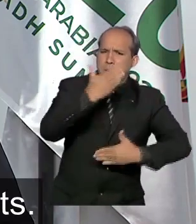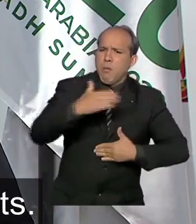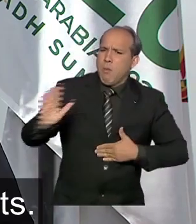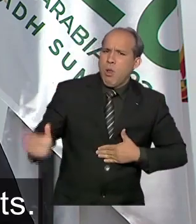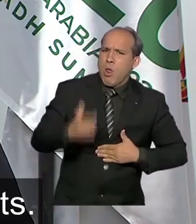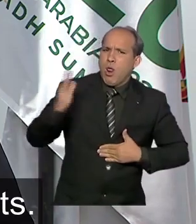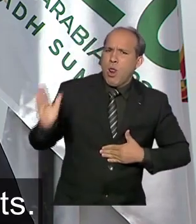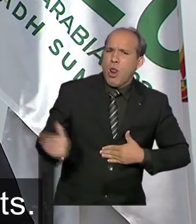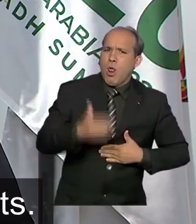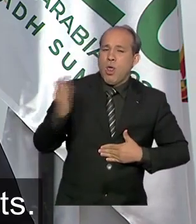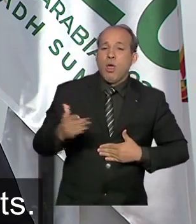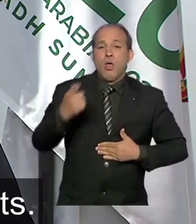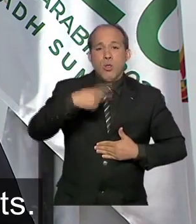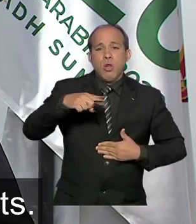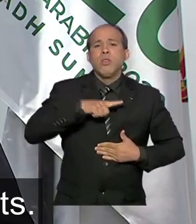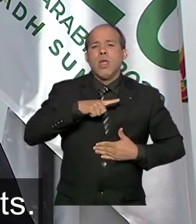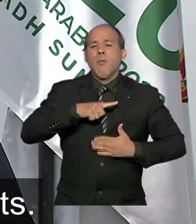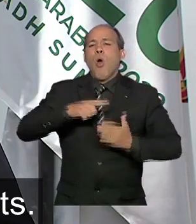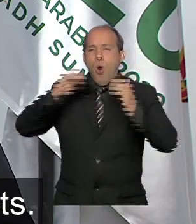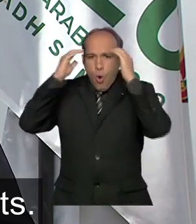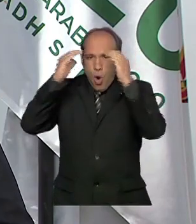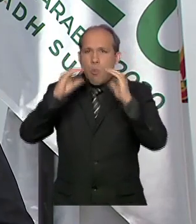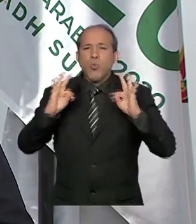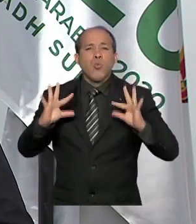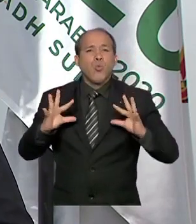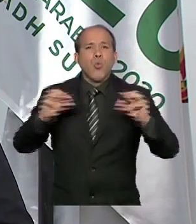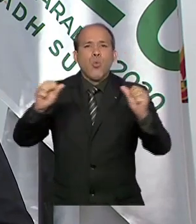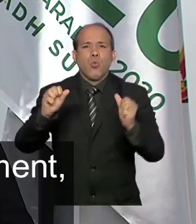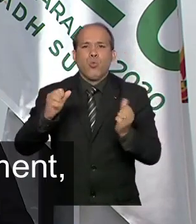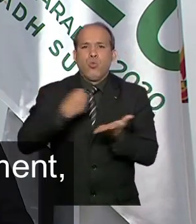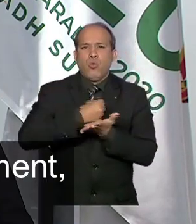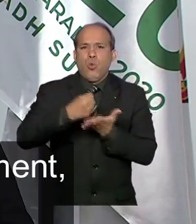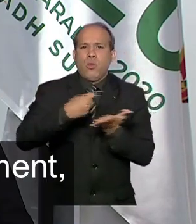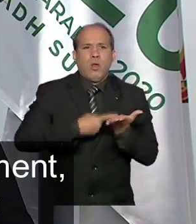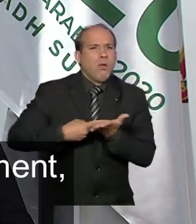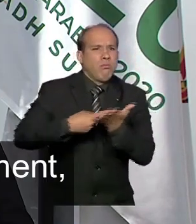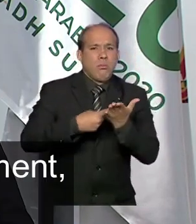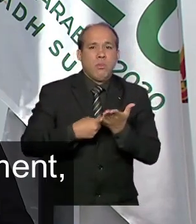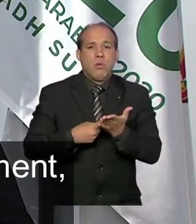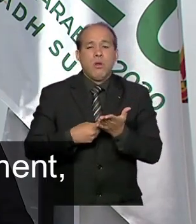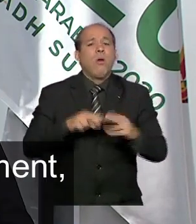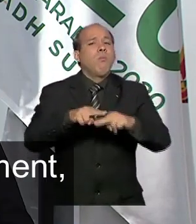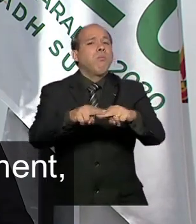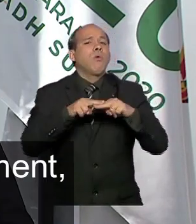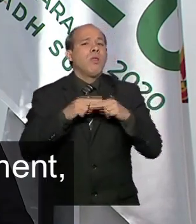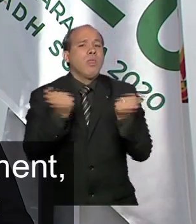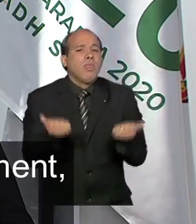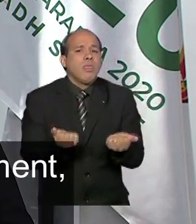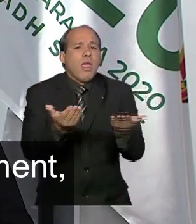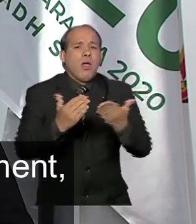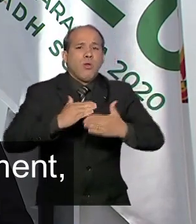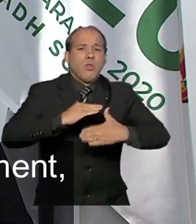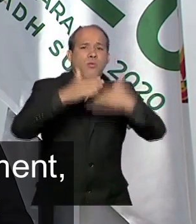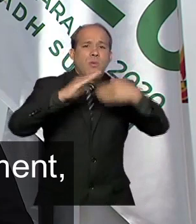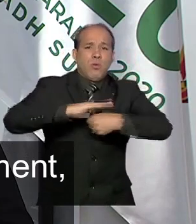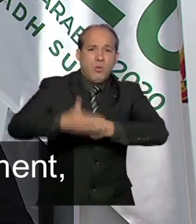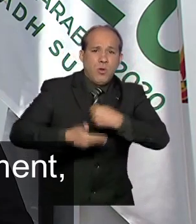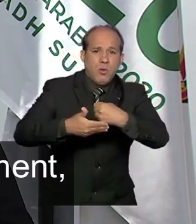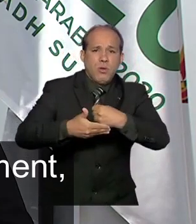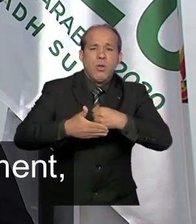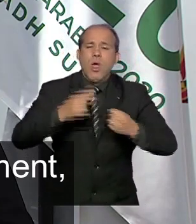o Ramos todos os nossos contatos e para promover o desenvolvimento sustentável